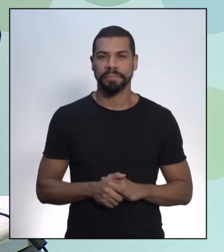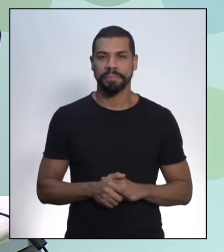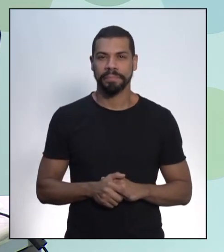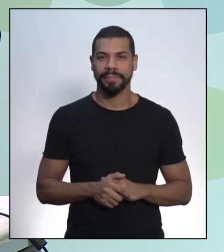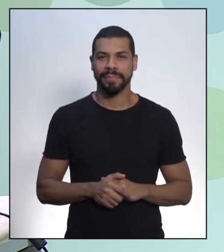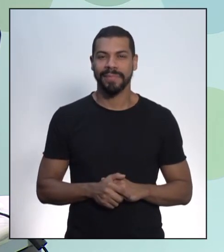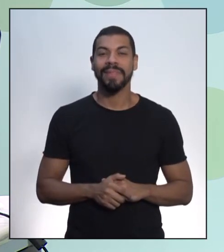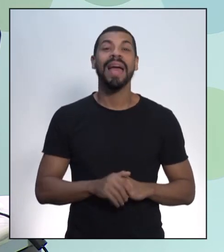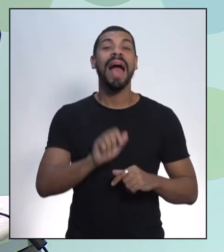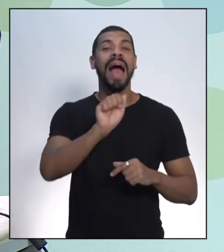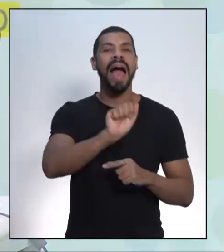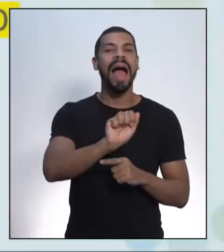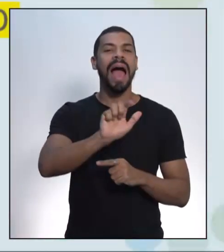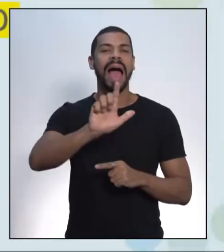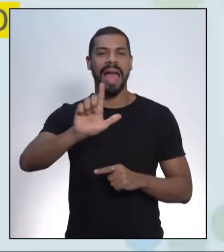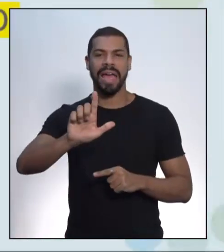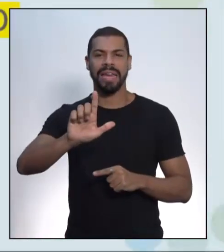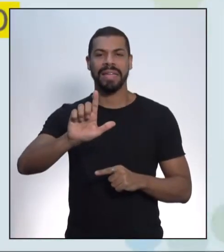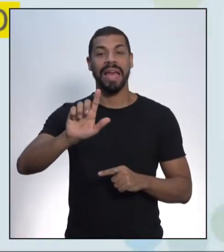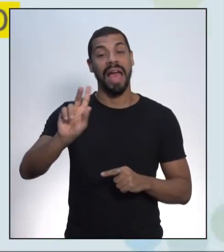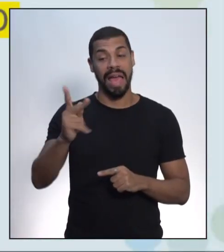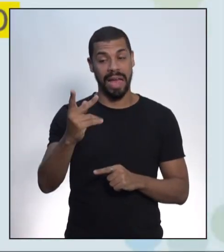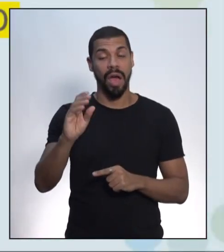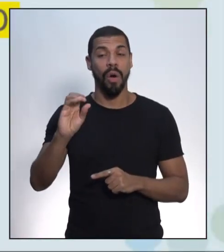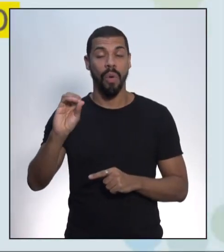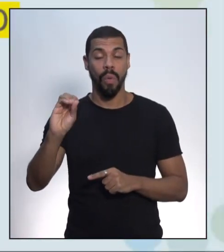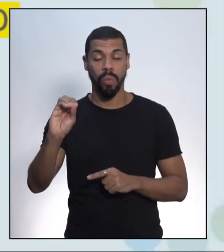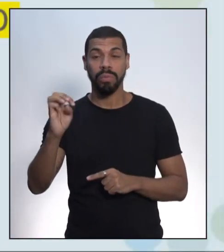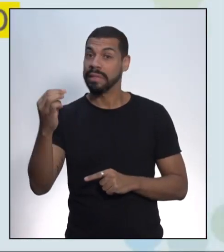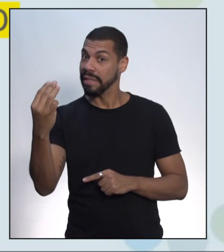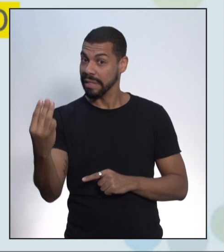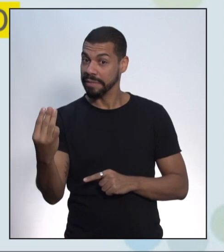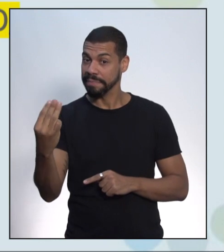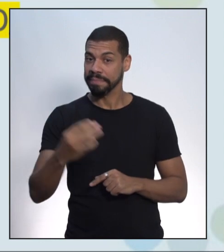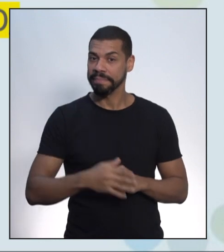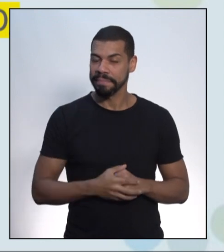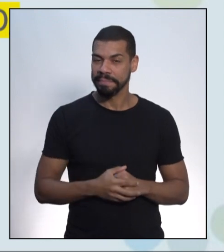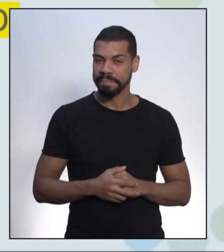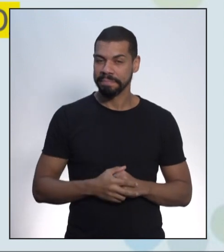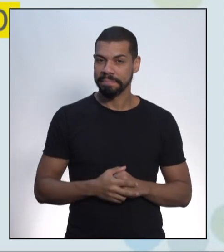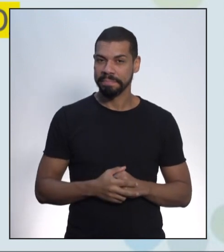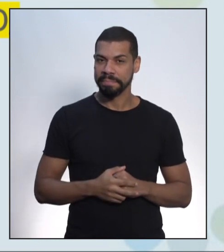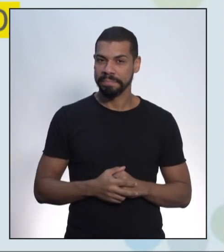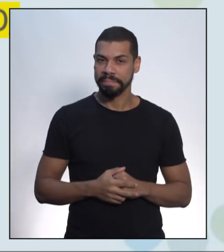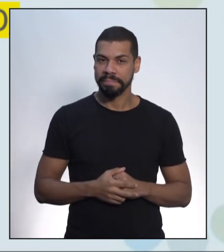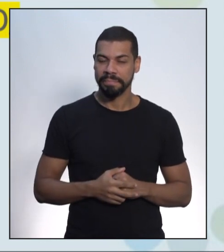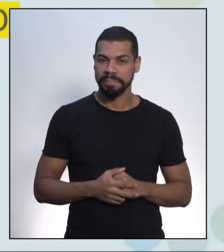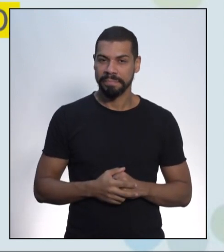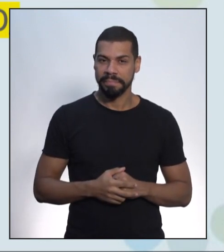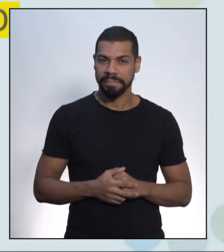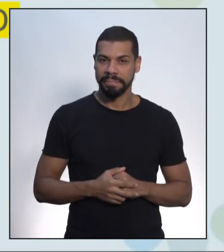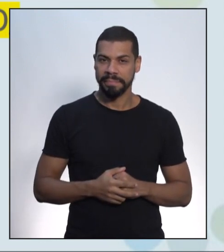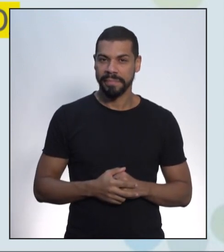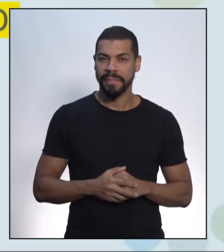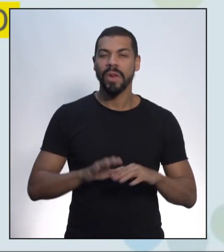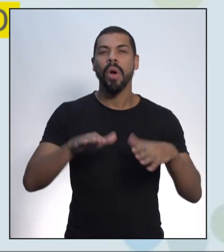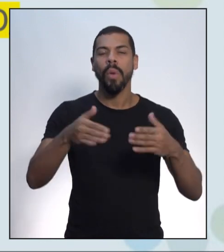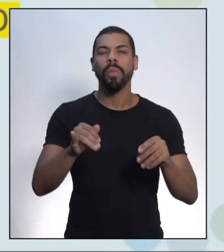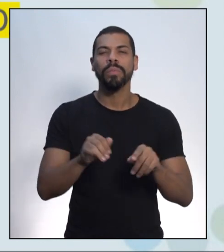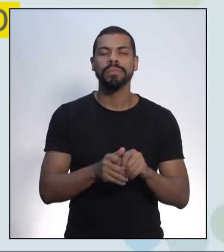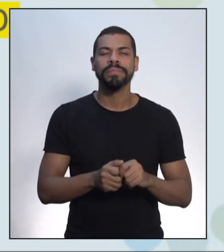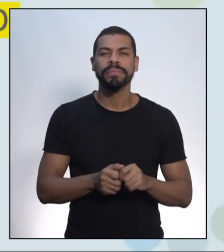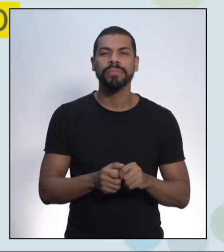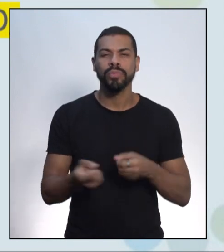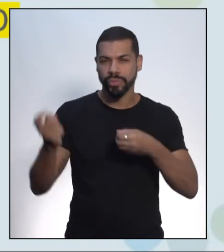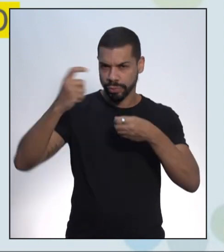favor? O AlOH3, que ele que vai interagir. Na hora que você... Só voltar um pouquinho